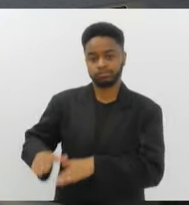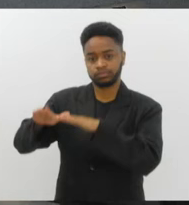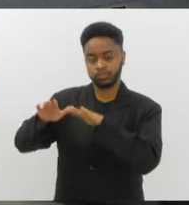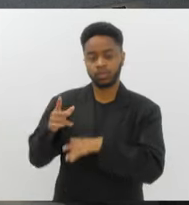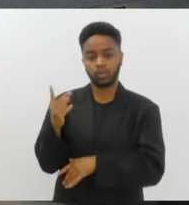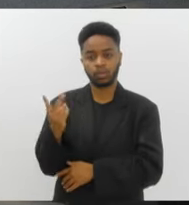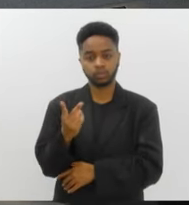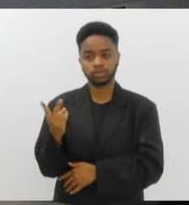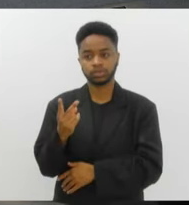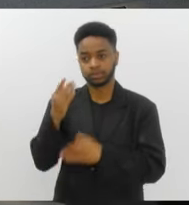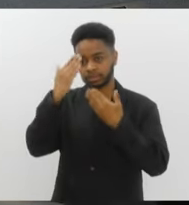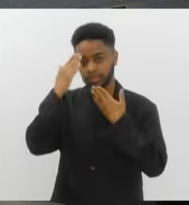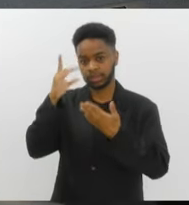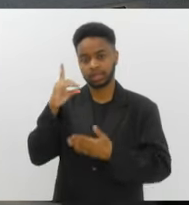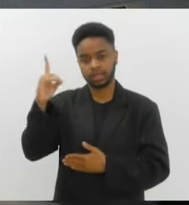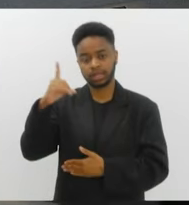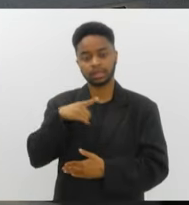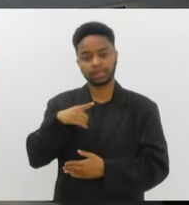né,